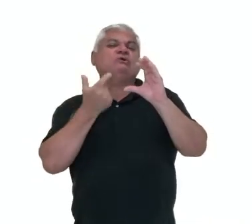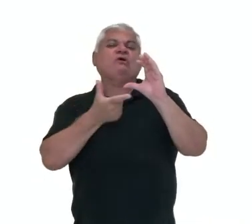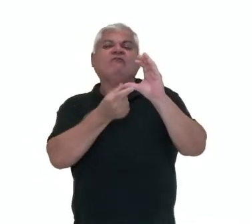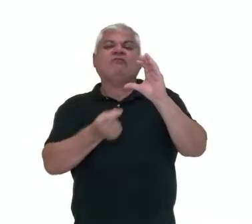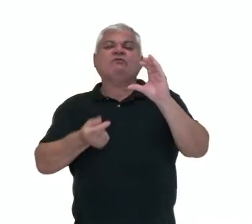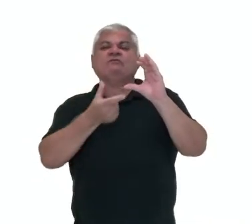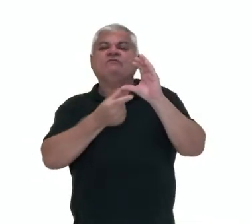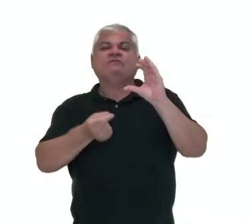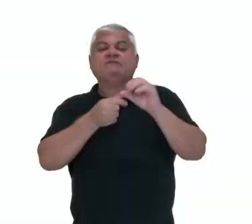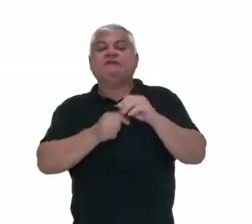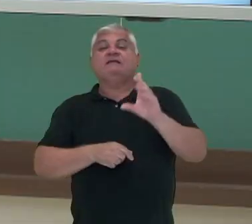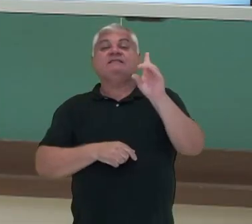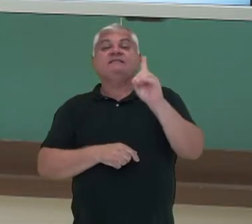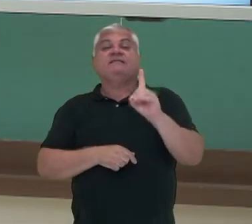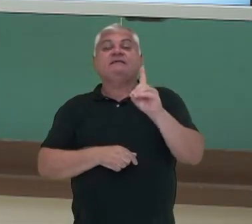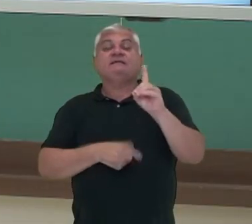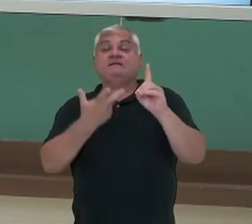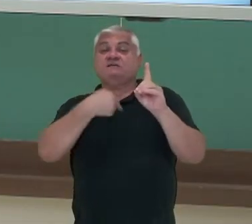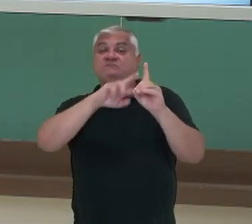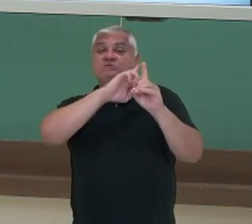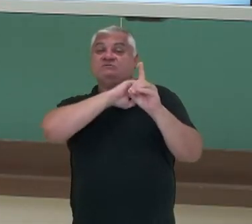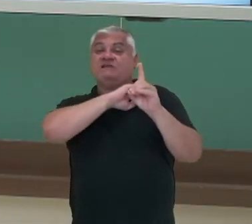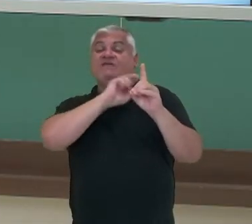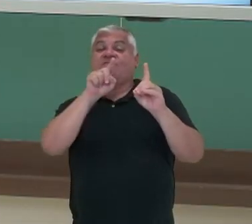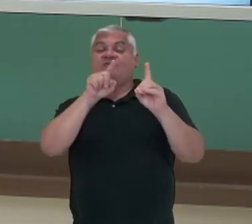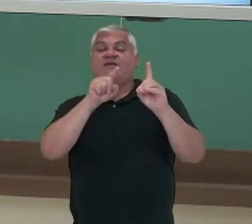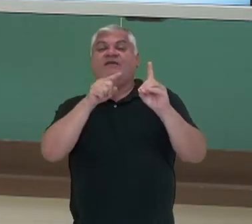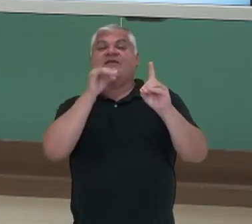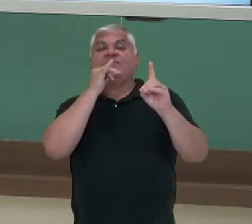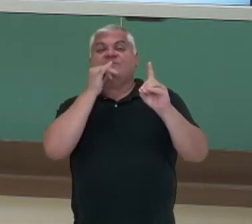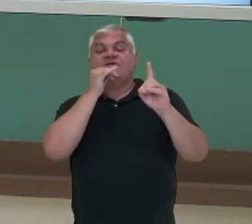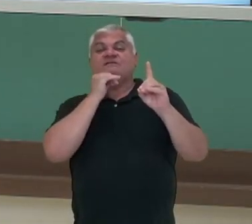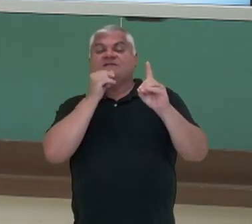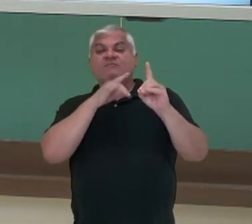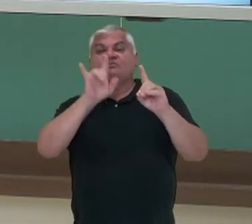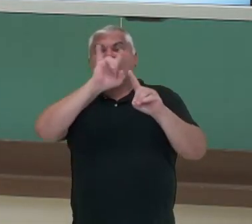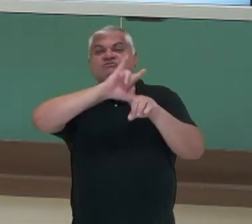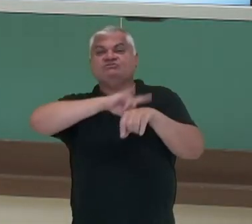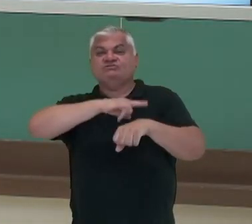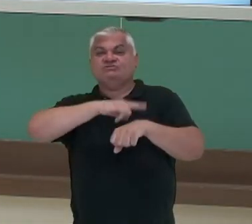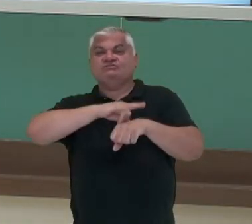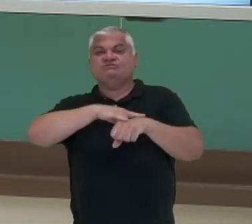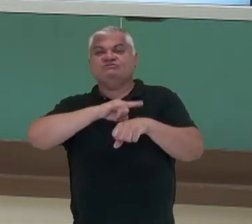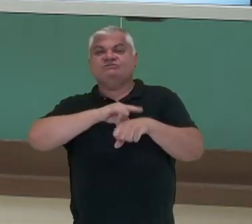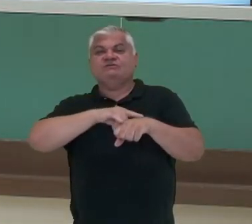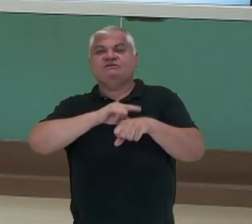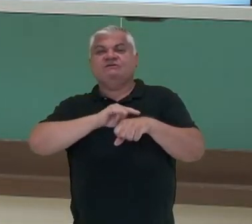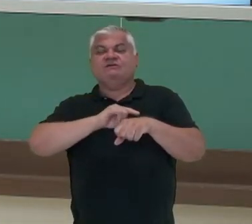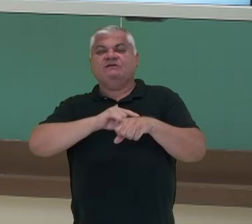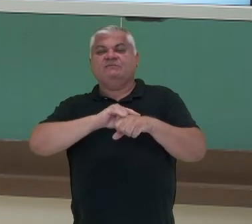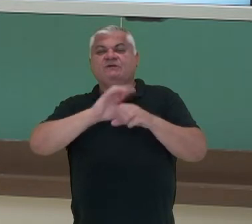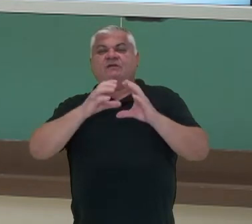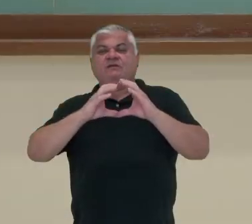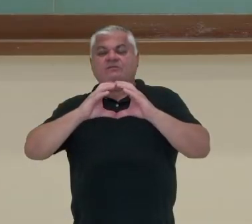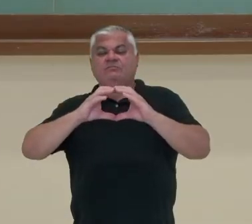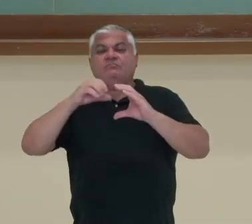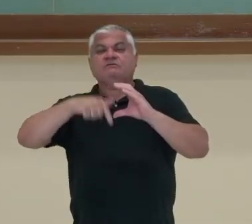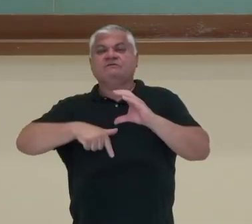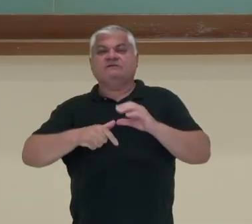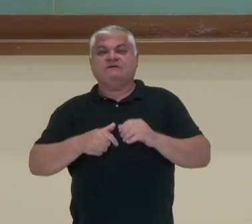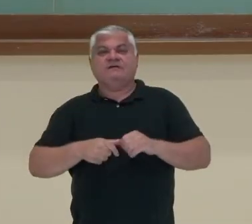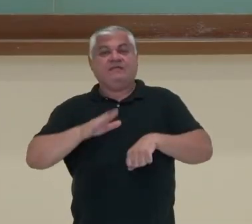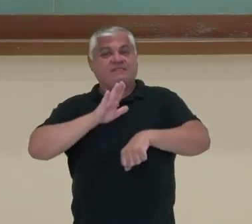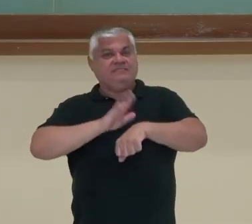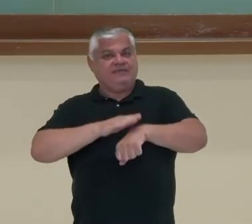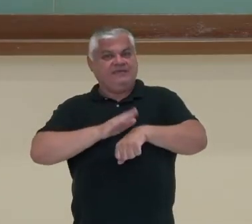sangue. Letra D. Responsável por conduzir a urina dos rins para a bexiga. Vamos lá?